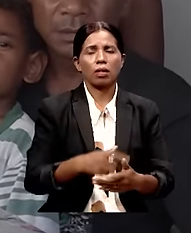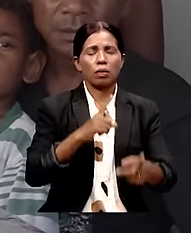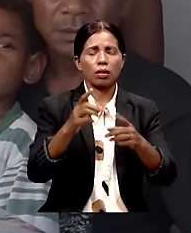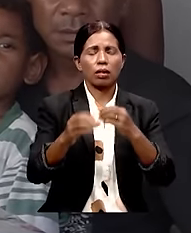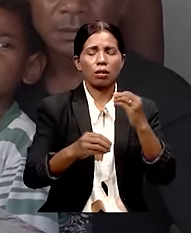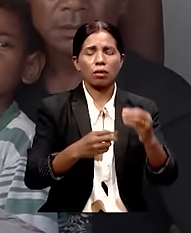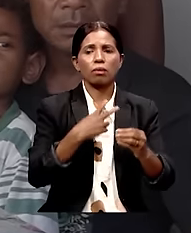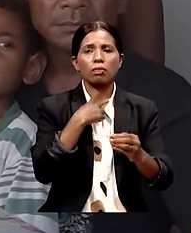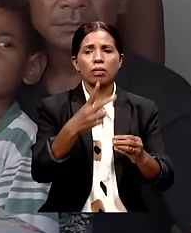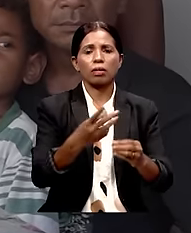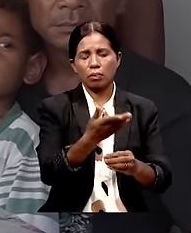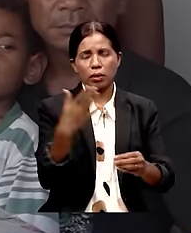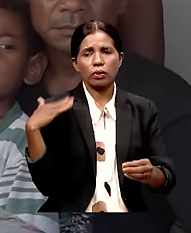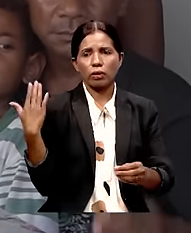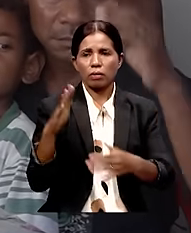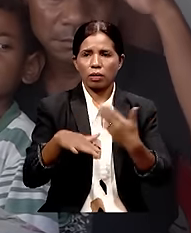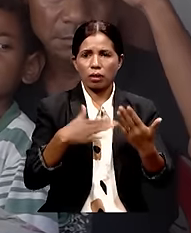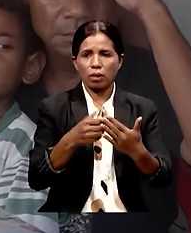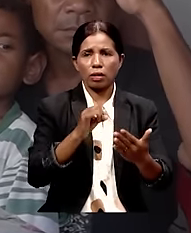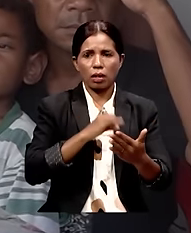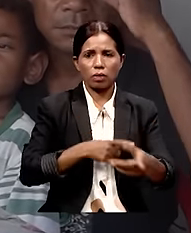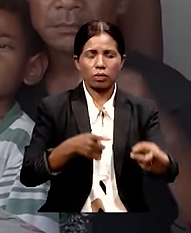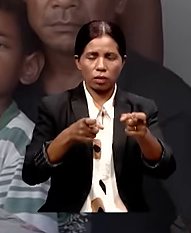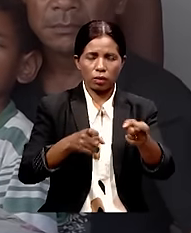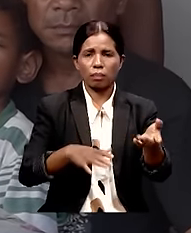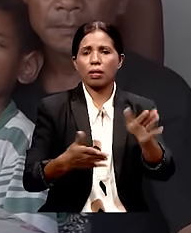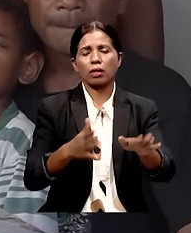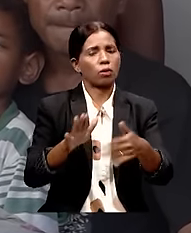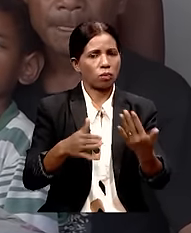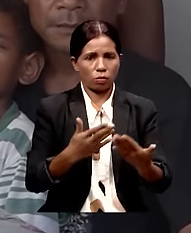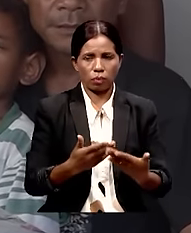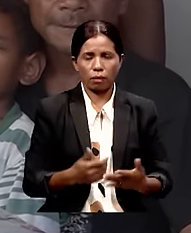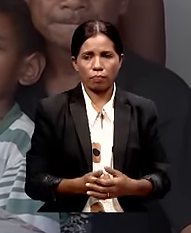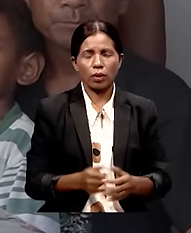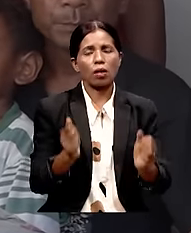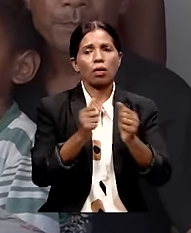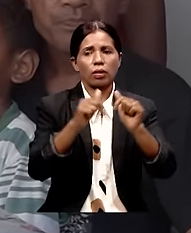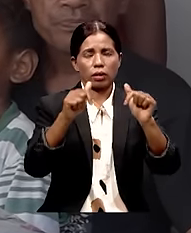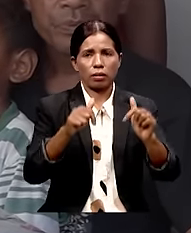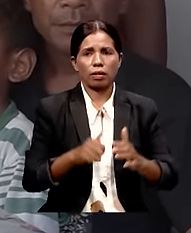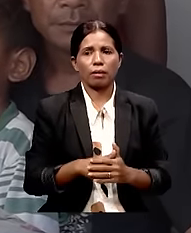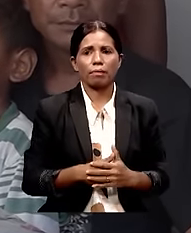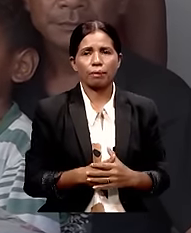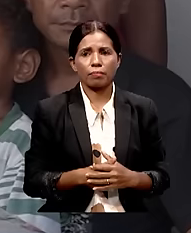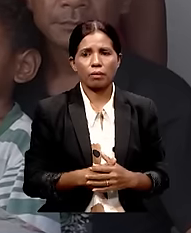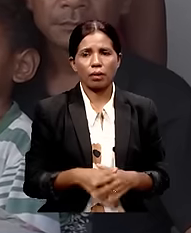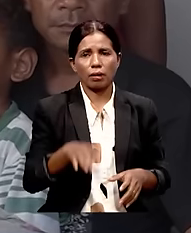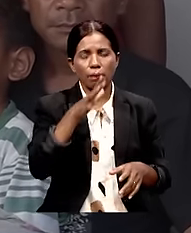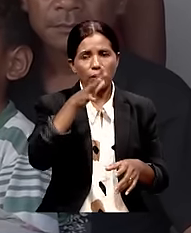makas. Dian, imi joven sira ne, hau sei tiru mati hutu. Hoi dane, maka inan